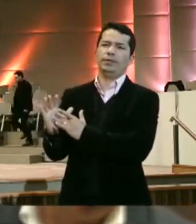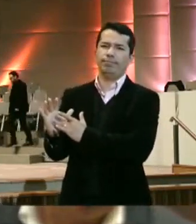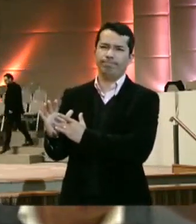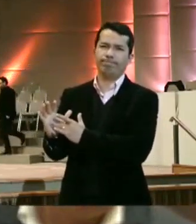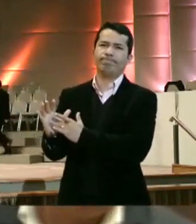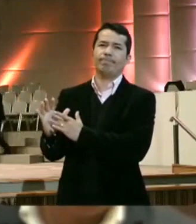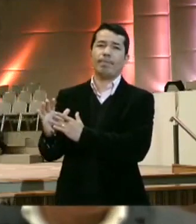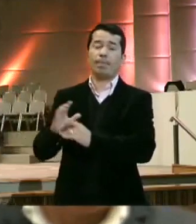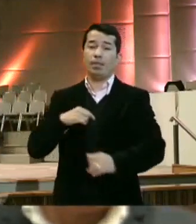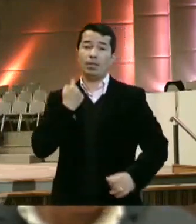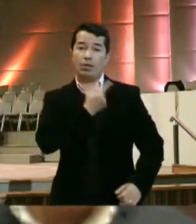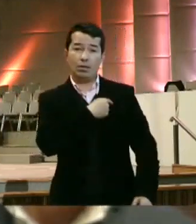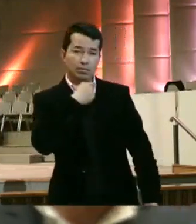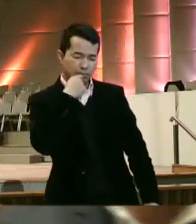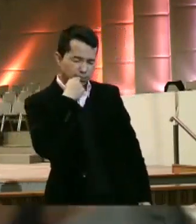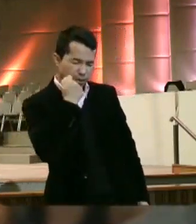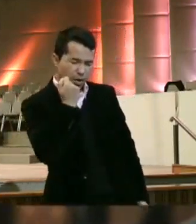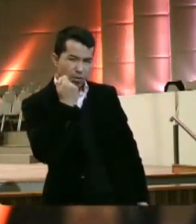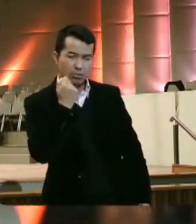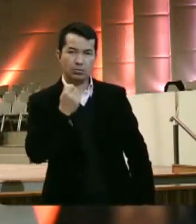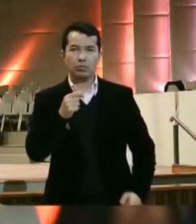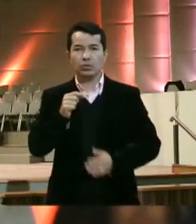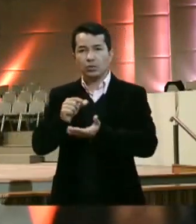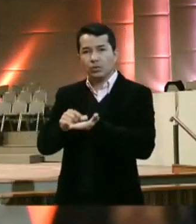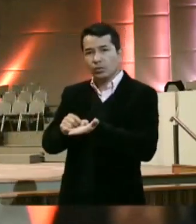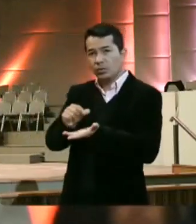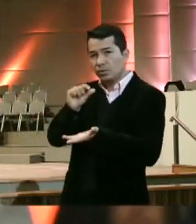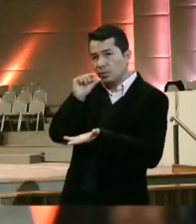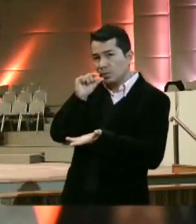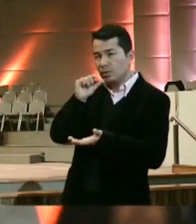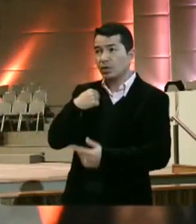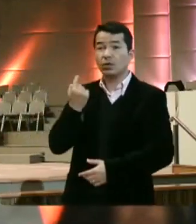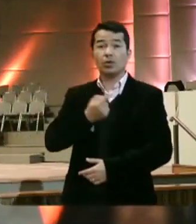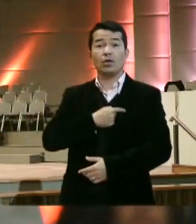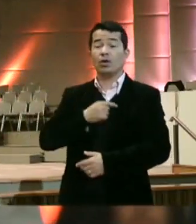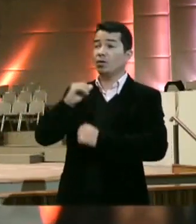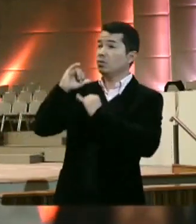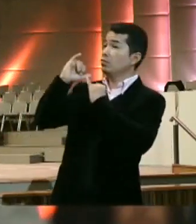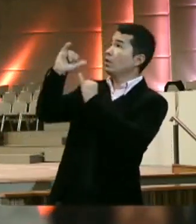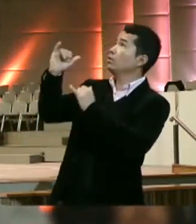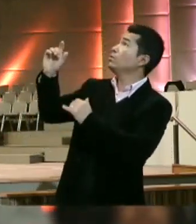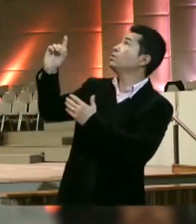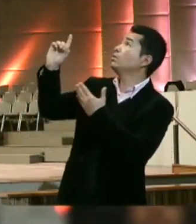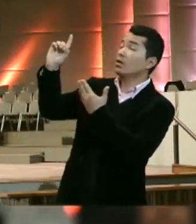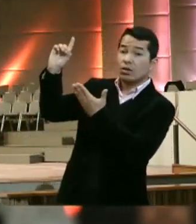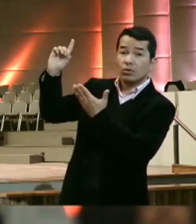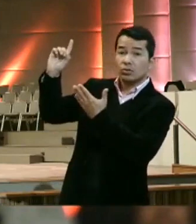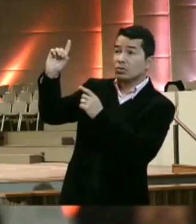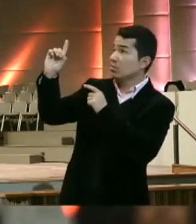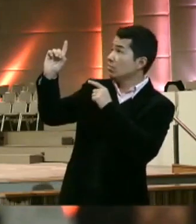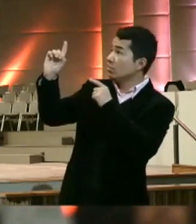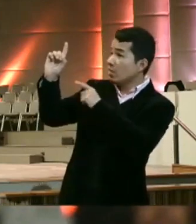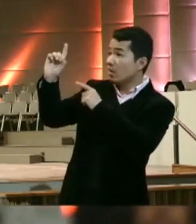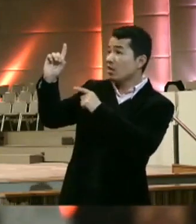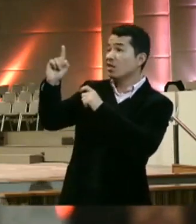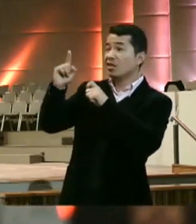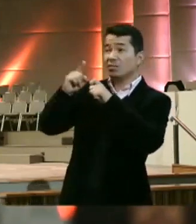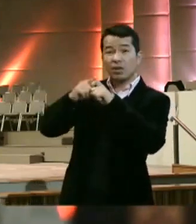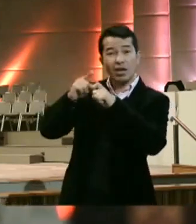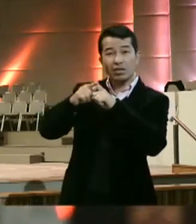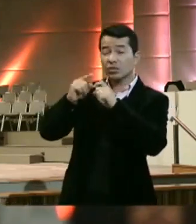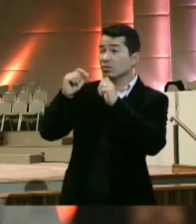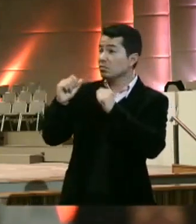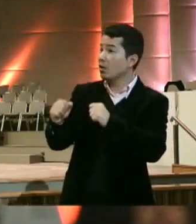bebe do vinho, a gente está dizendo: Senhor, Tu és o remédio que transforma a minha